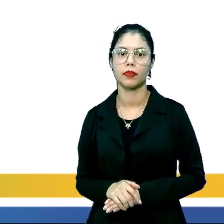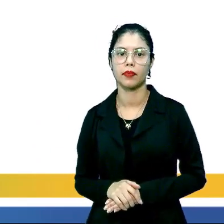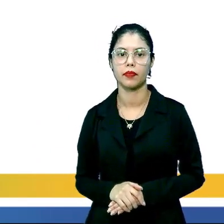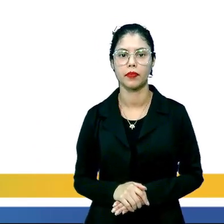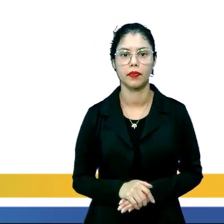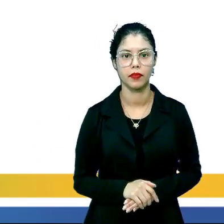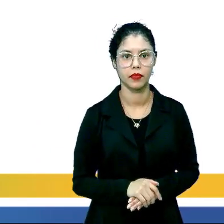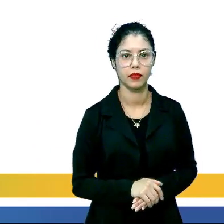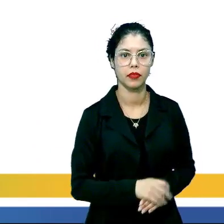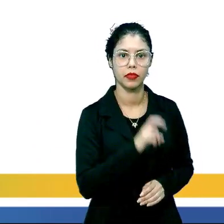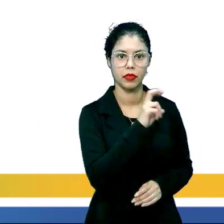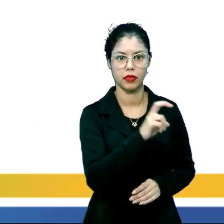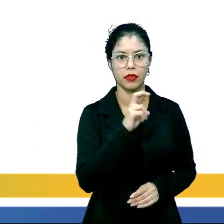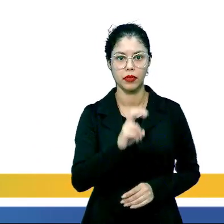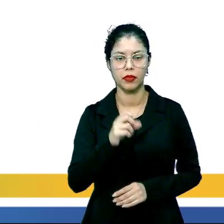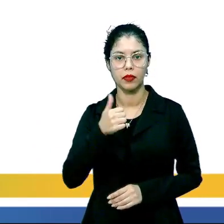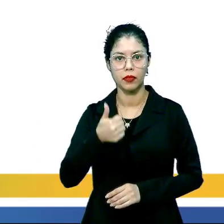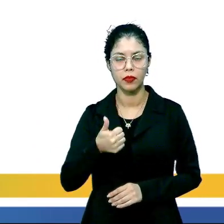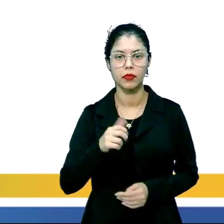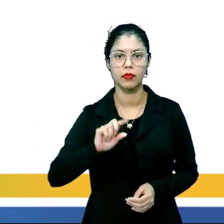energia equivale a